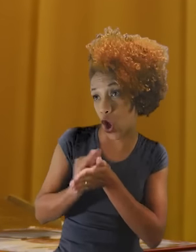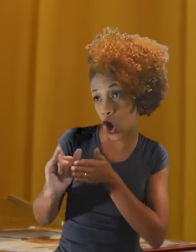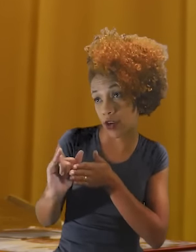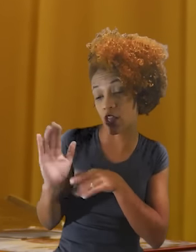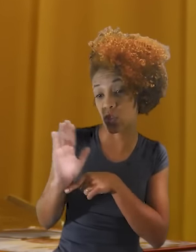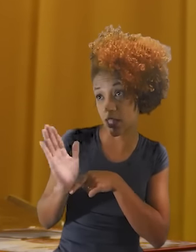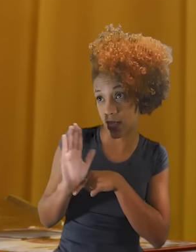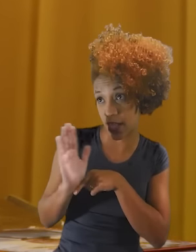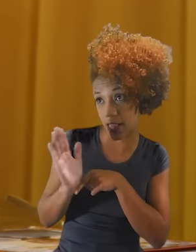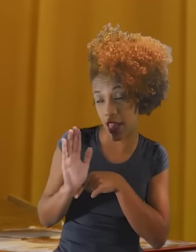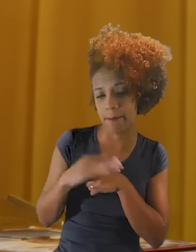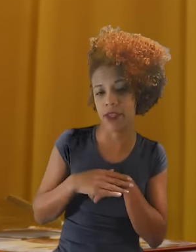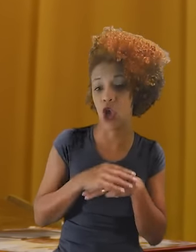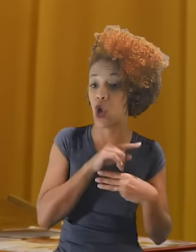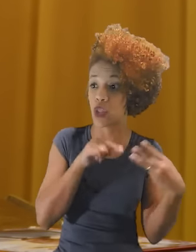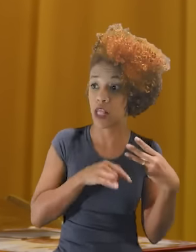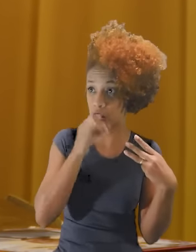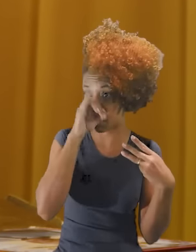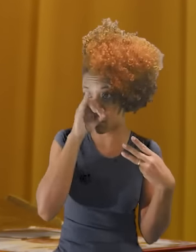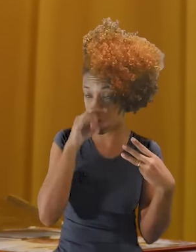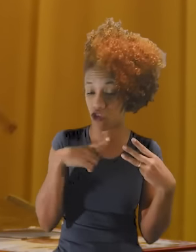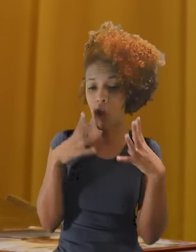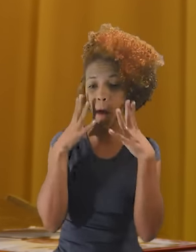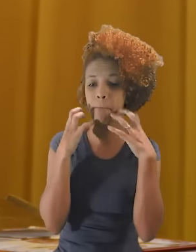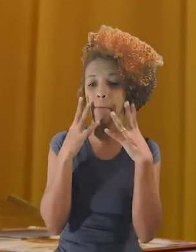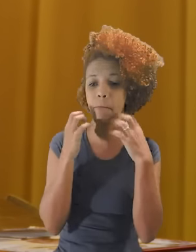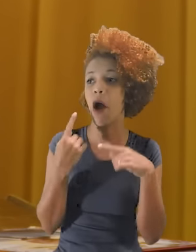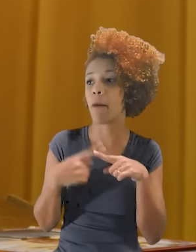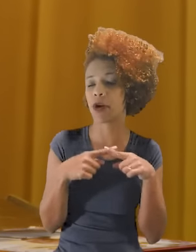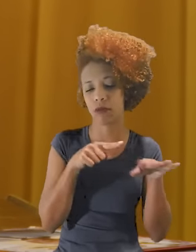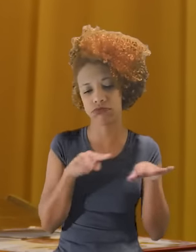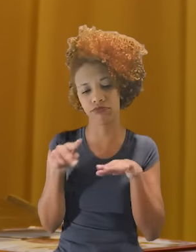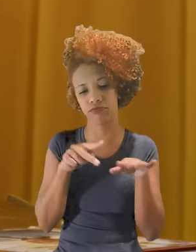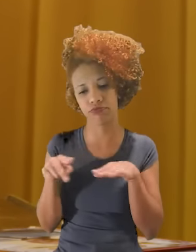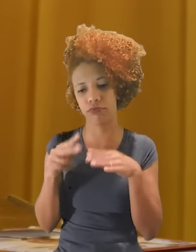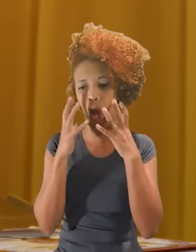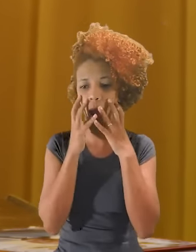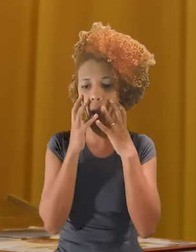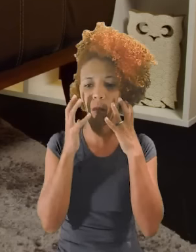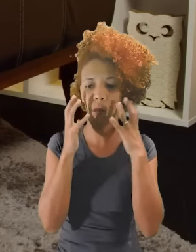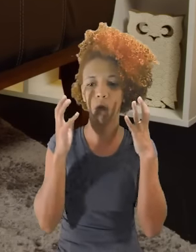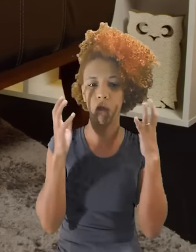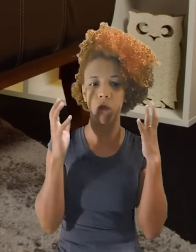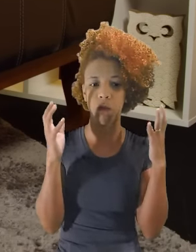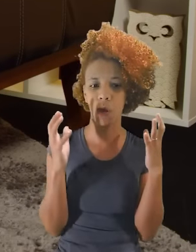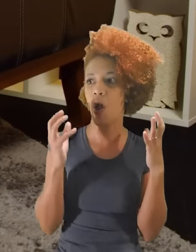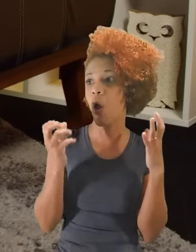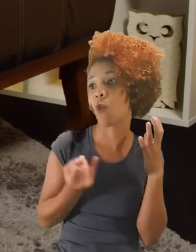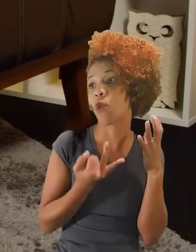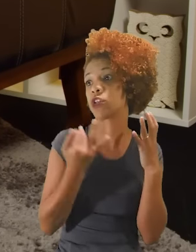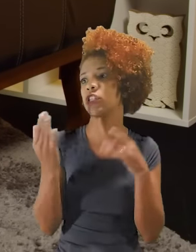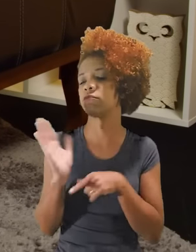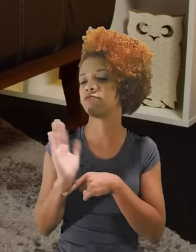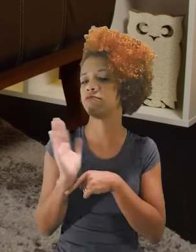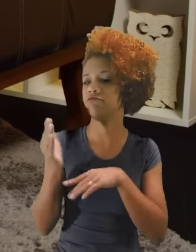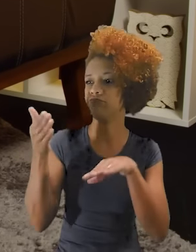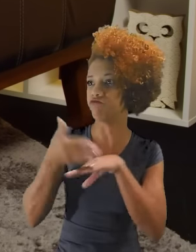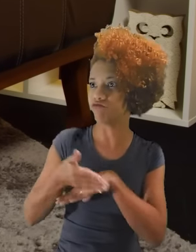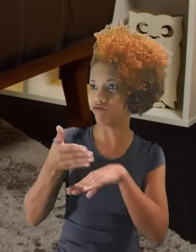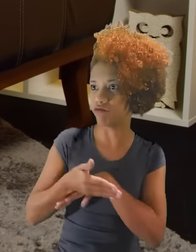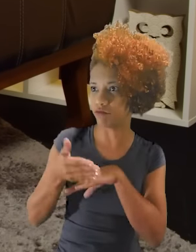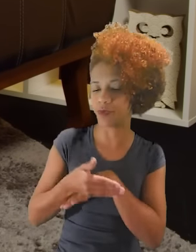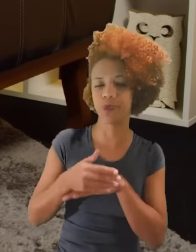cartazes dos cinemas, os porquinhos tinham barba. Por quê? Cada semana os caras iam aumentando a barba, cara, dos porquinhos, pra dizer o tempo que eles ficavam lá e não saíam de